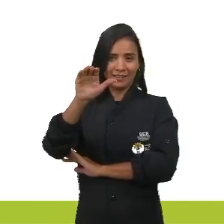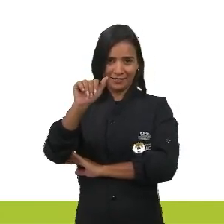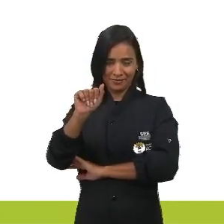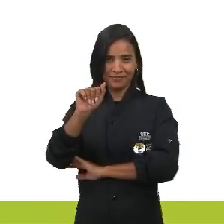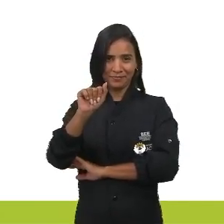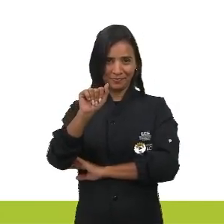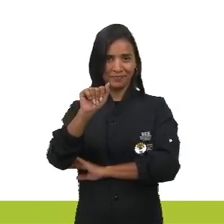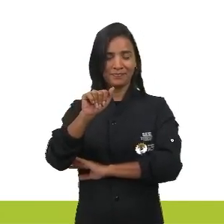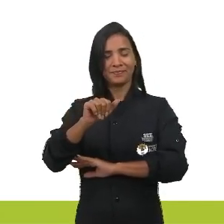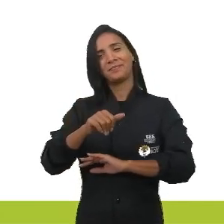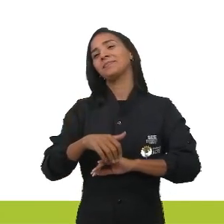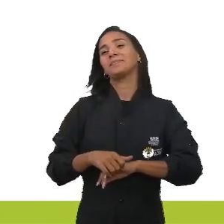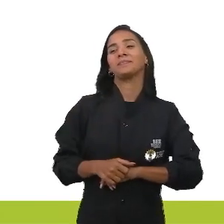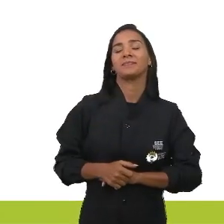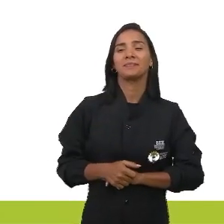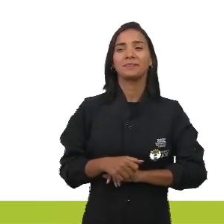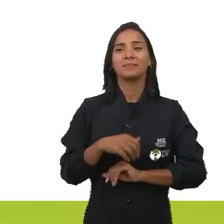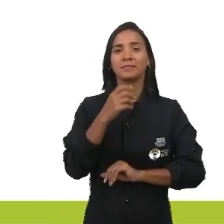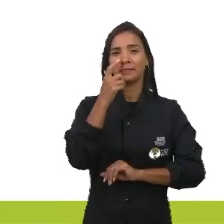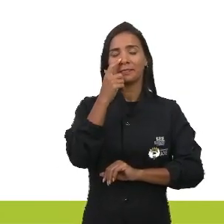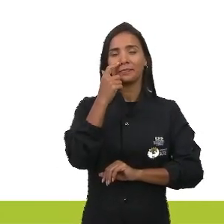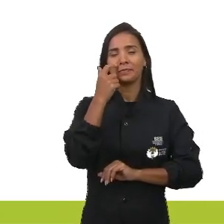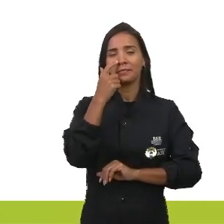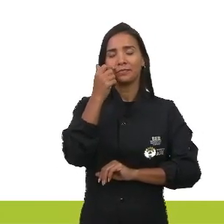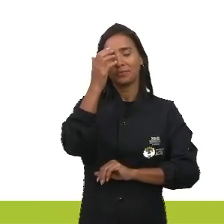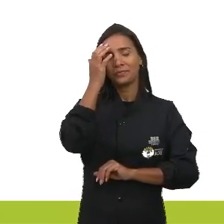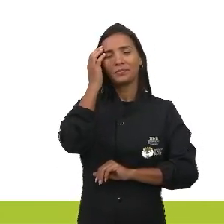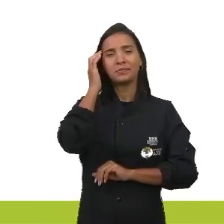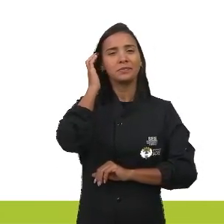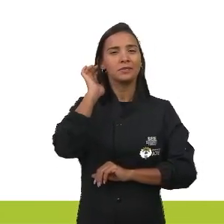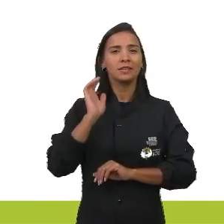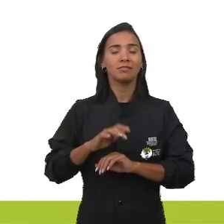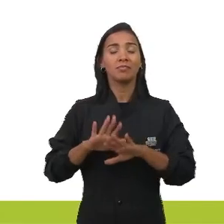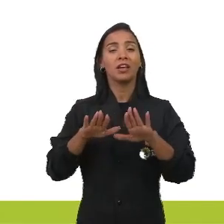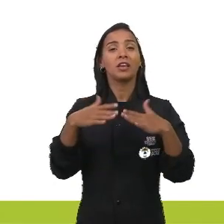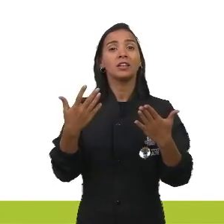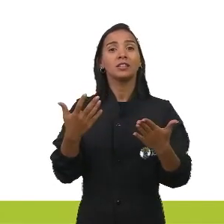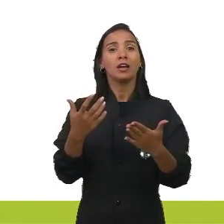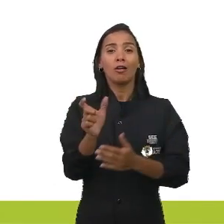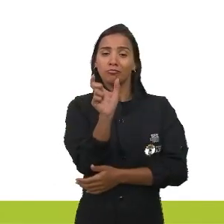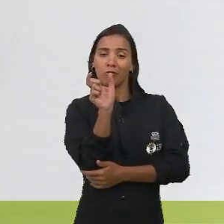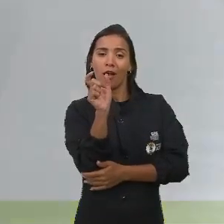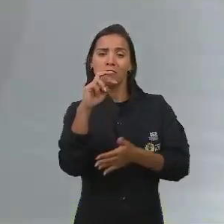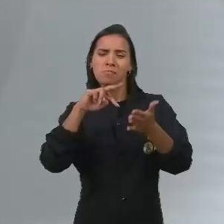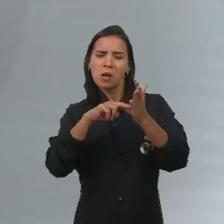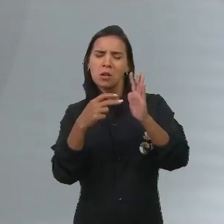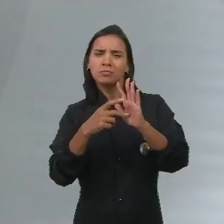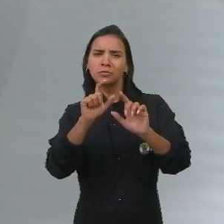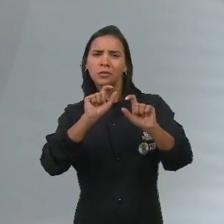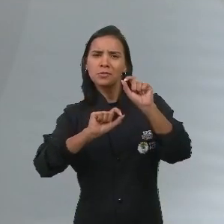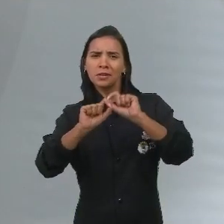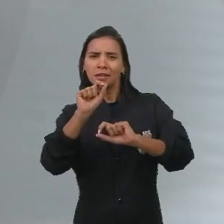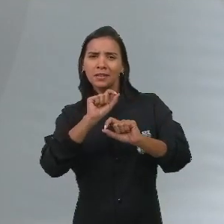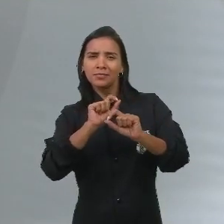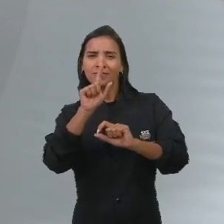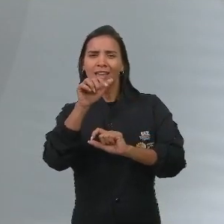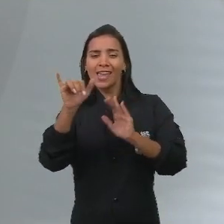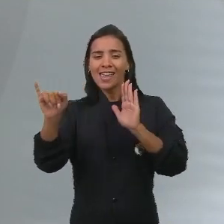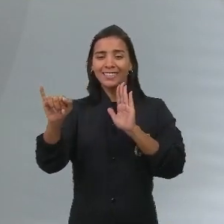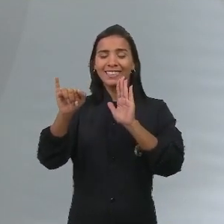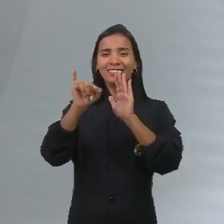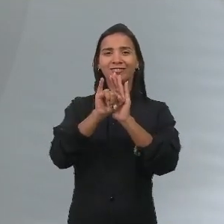Ária identitária Em que sentido a identidade vai